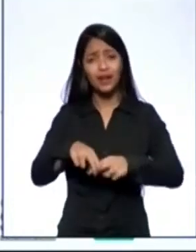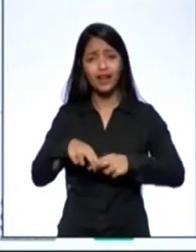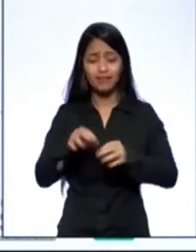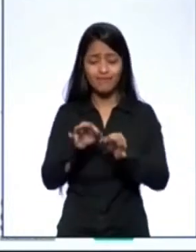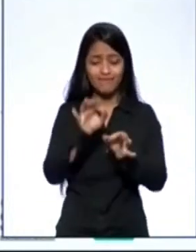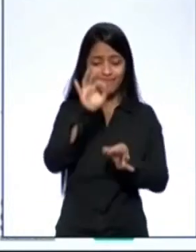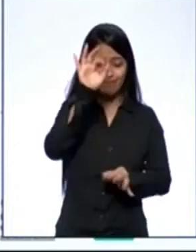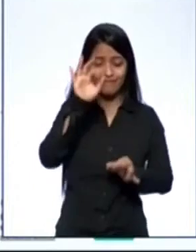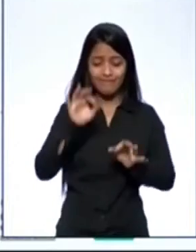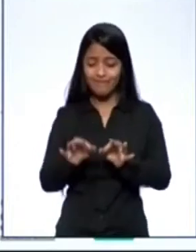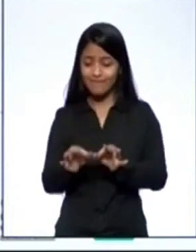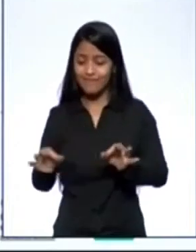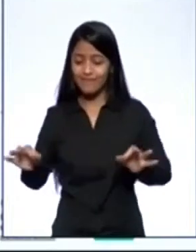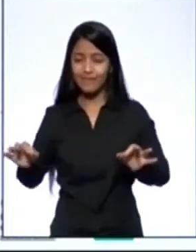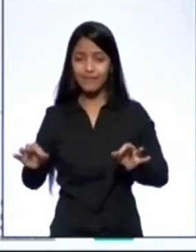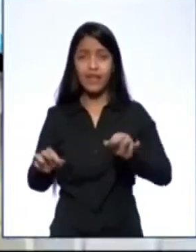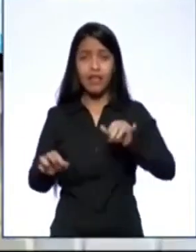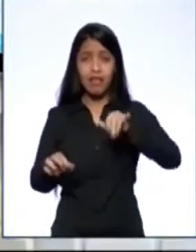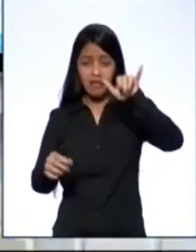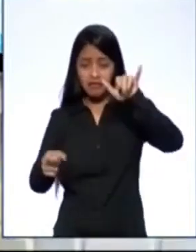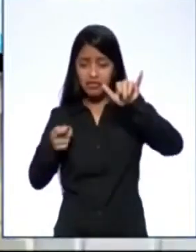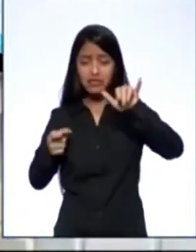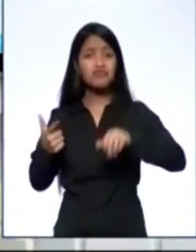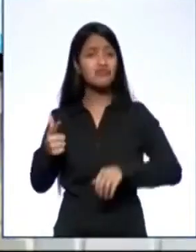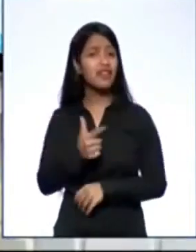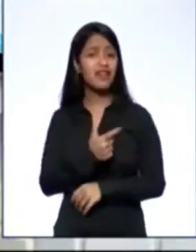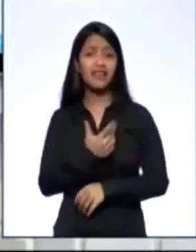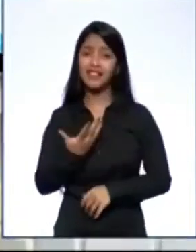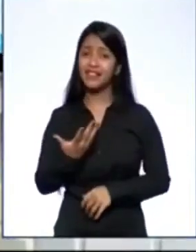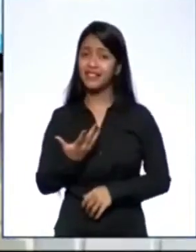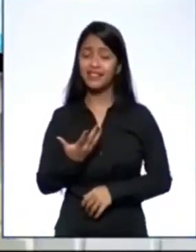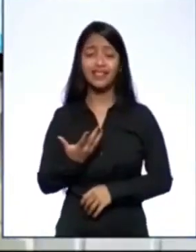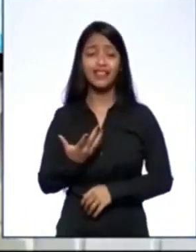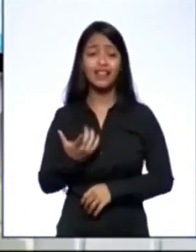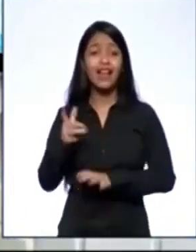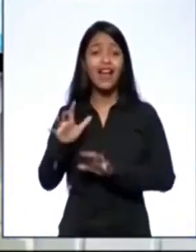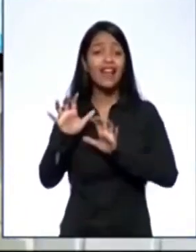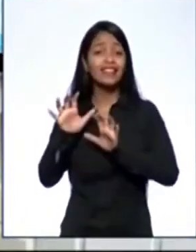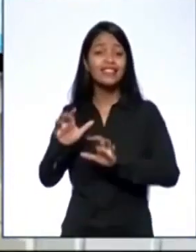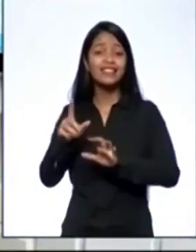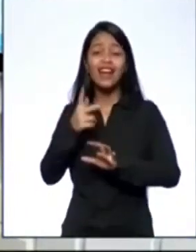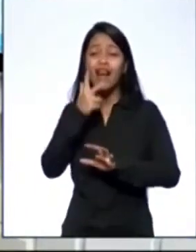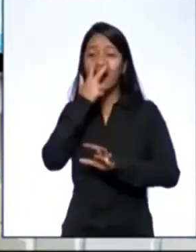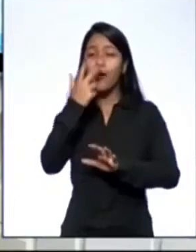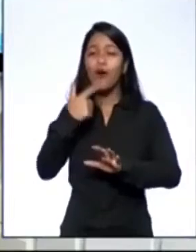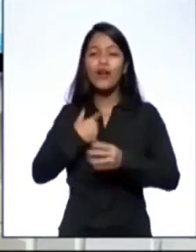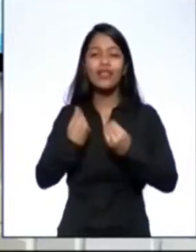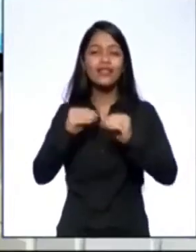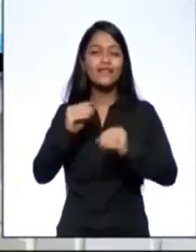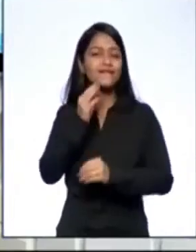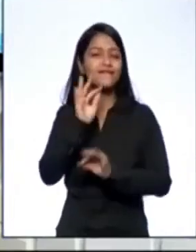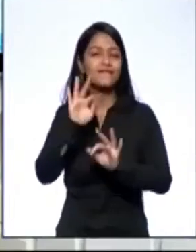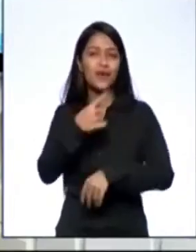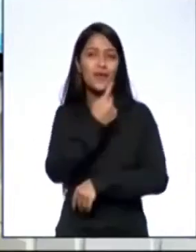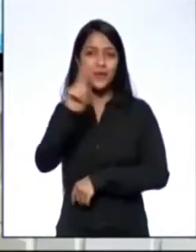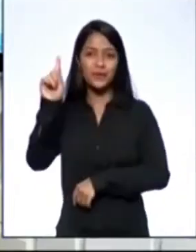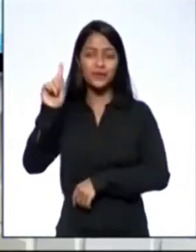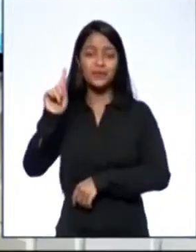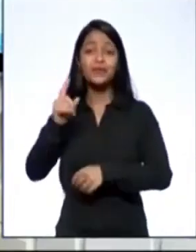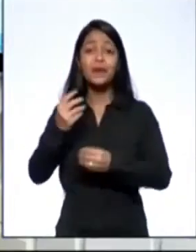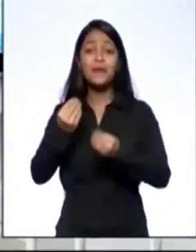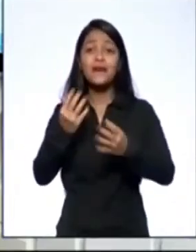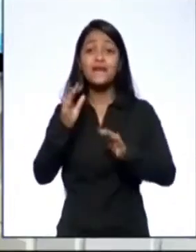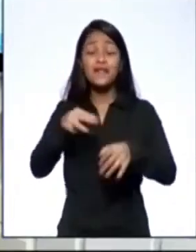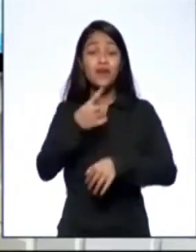cartesiano não tem a reta deixei para esse cereja do bolo cereja do bolo para